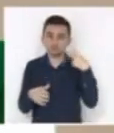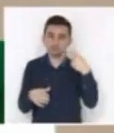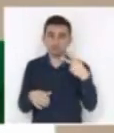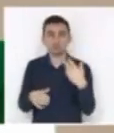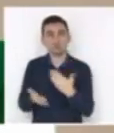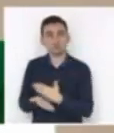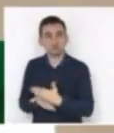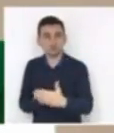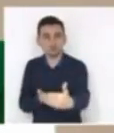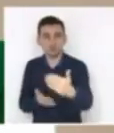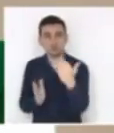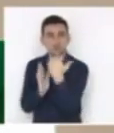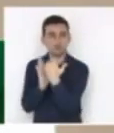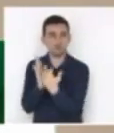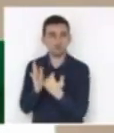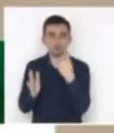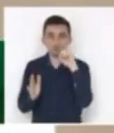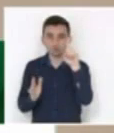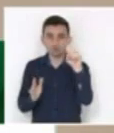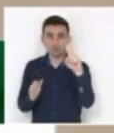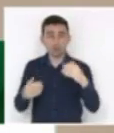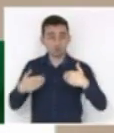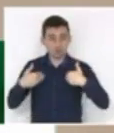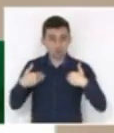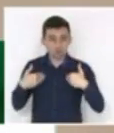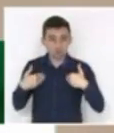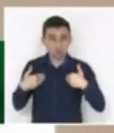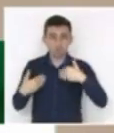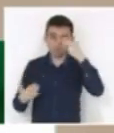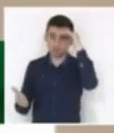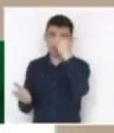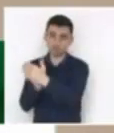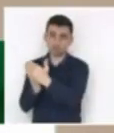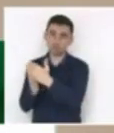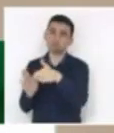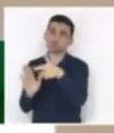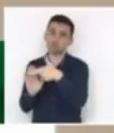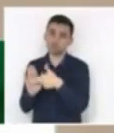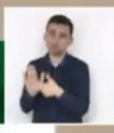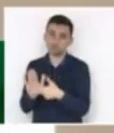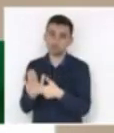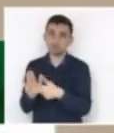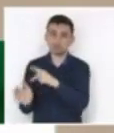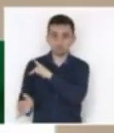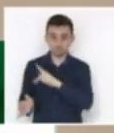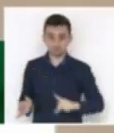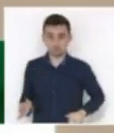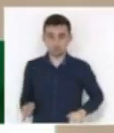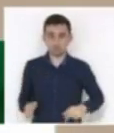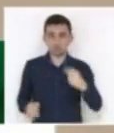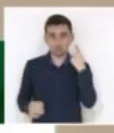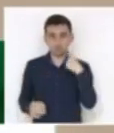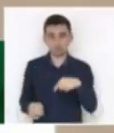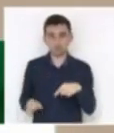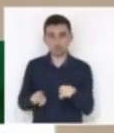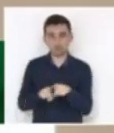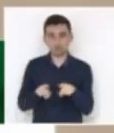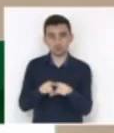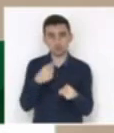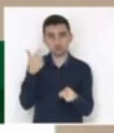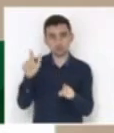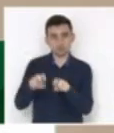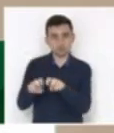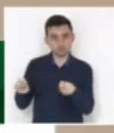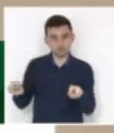dia. Então, por essa questão, e como eu sou uma pessoa disciplinada, eu estou seguindo a orientação do presidente da casa e de mais membros da mesa, que a gente vai